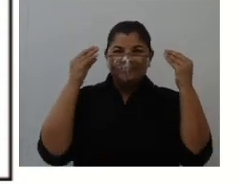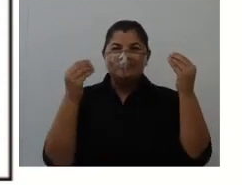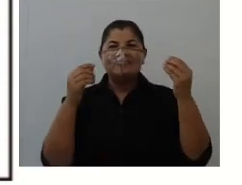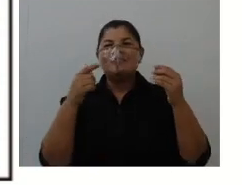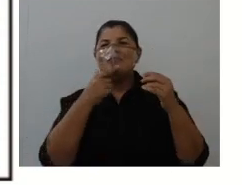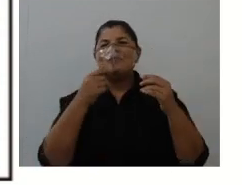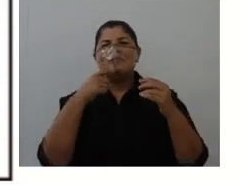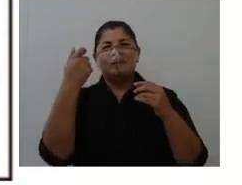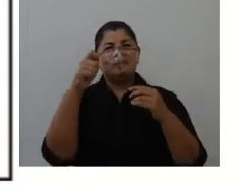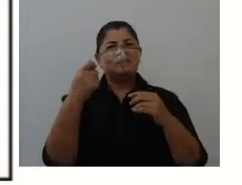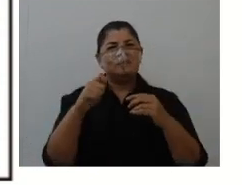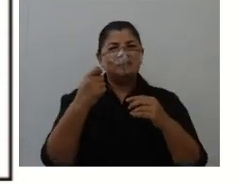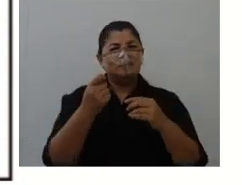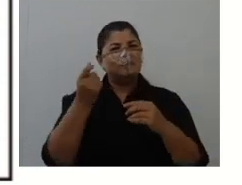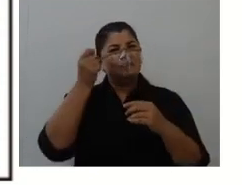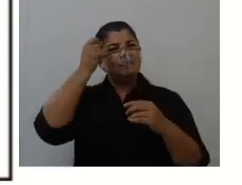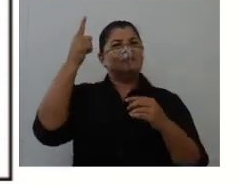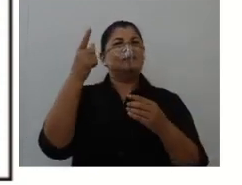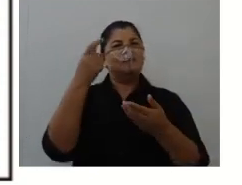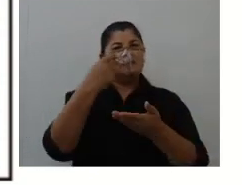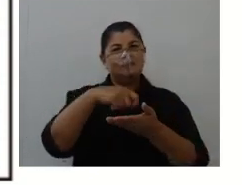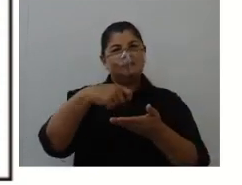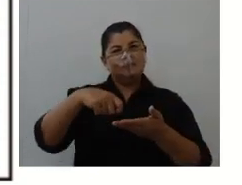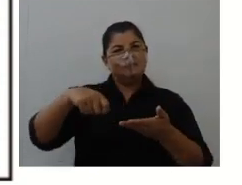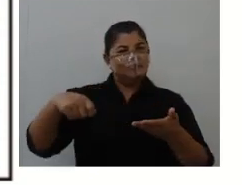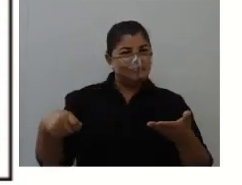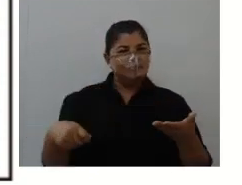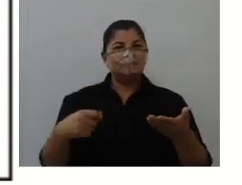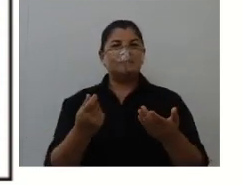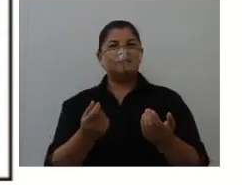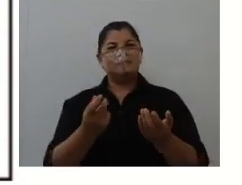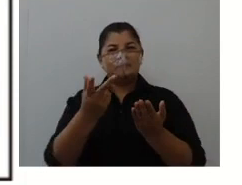escritor argentino Quino, né? Que